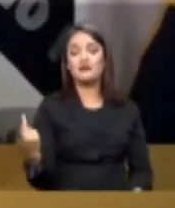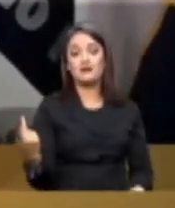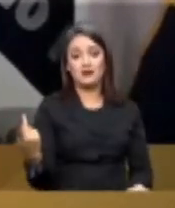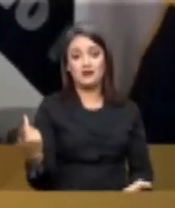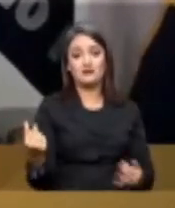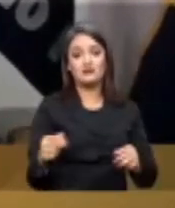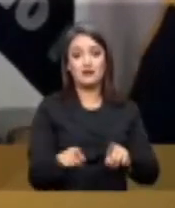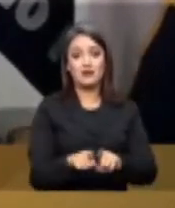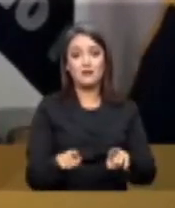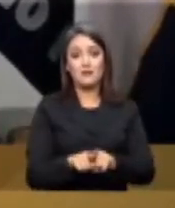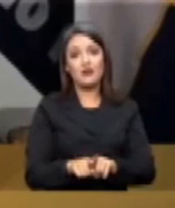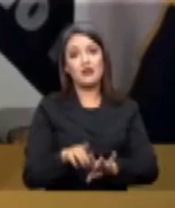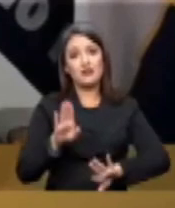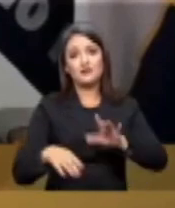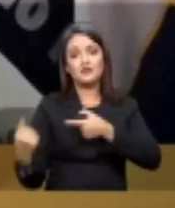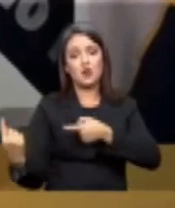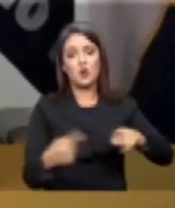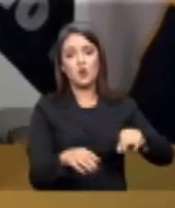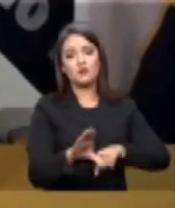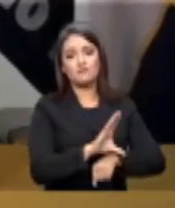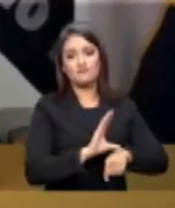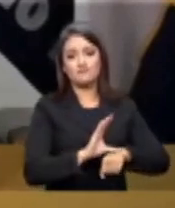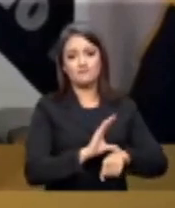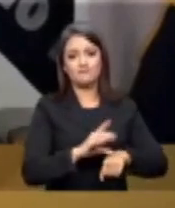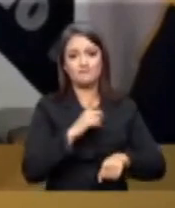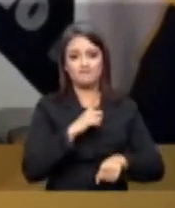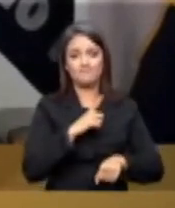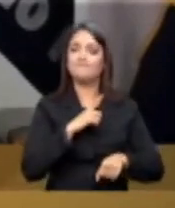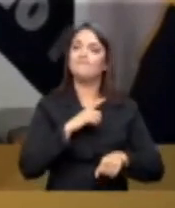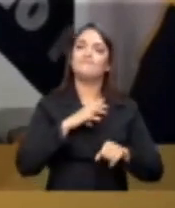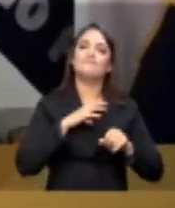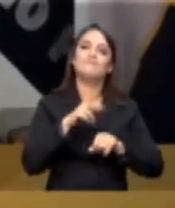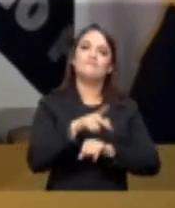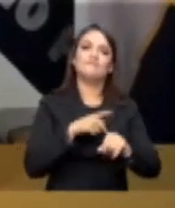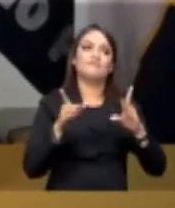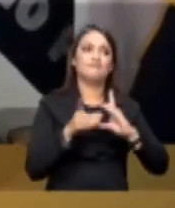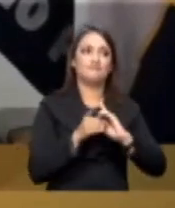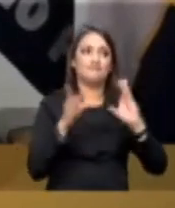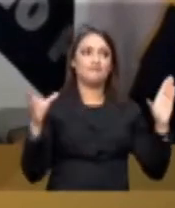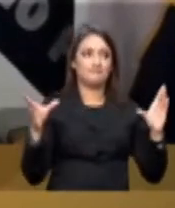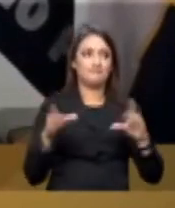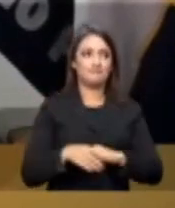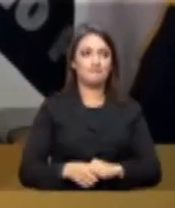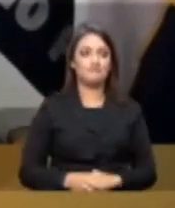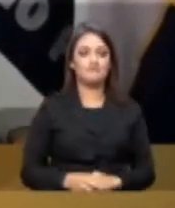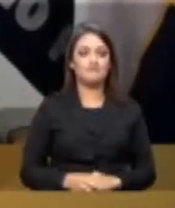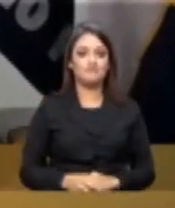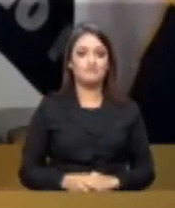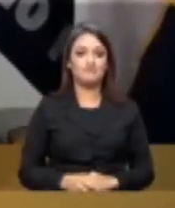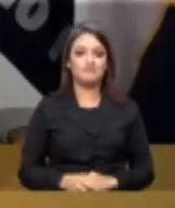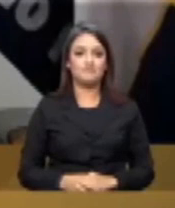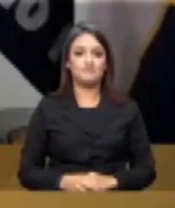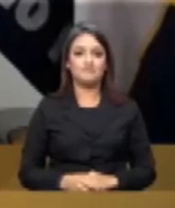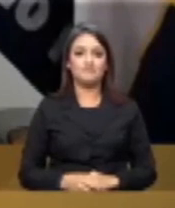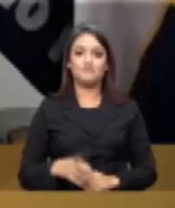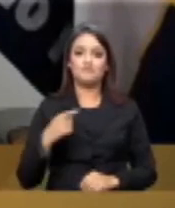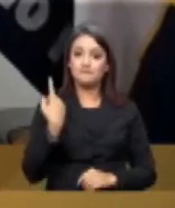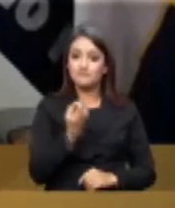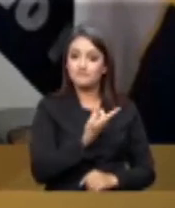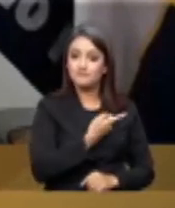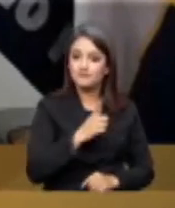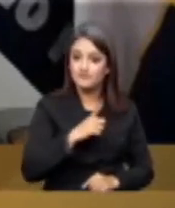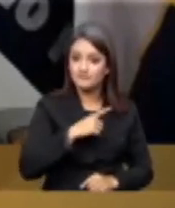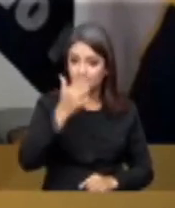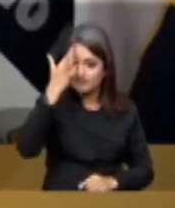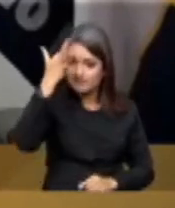constitucionalmente protegidos pela verdade e memória no Estado de Direito. Nós temos a